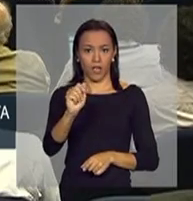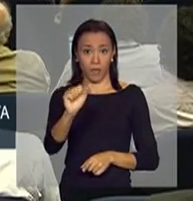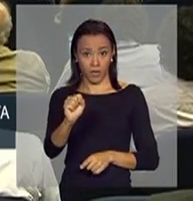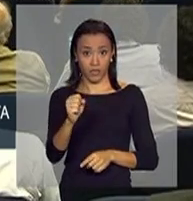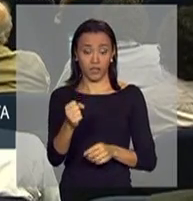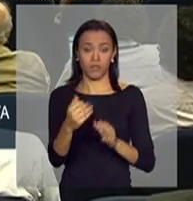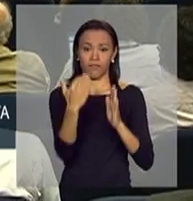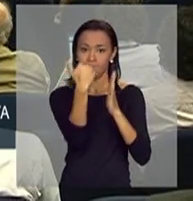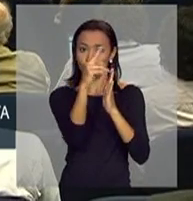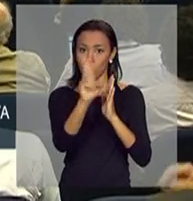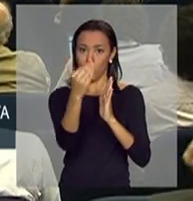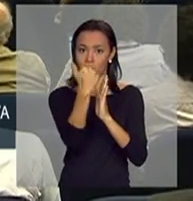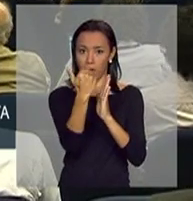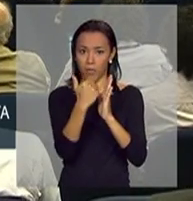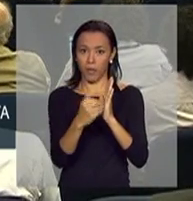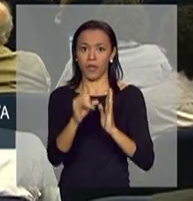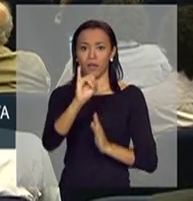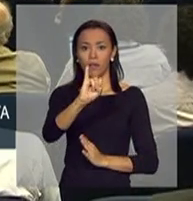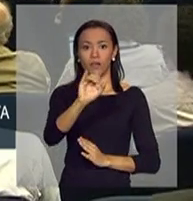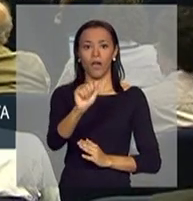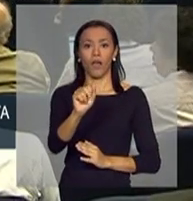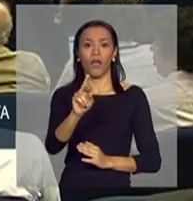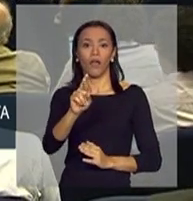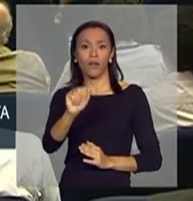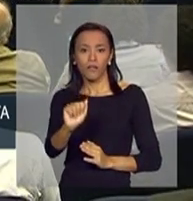por gentileza, Yara.